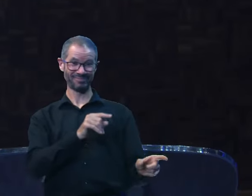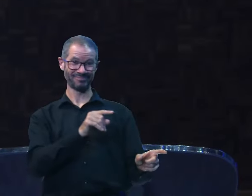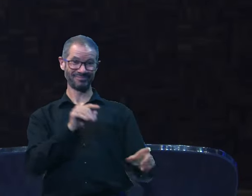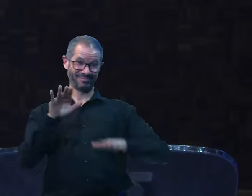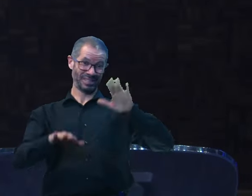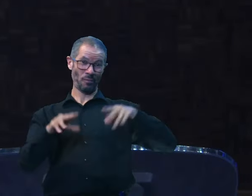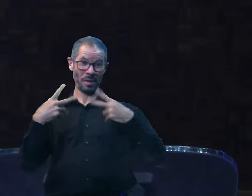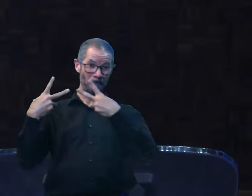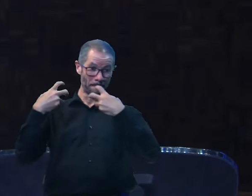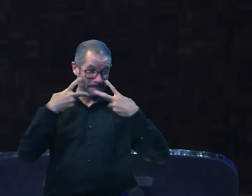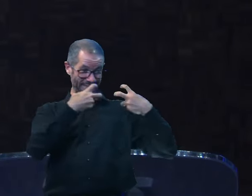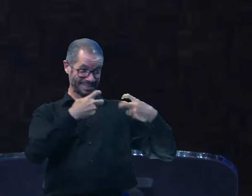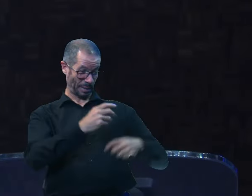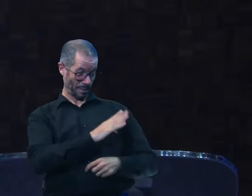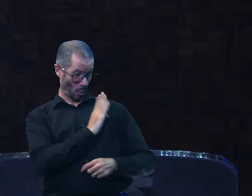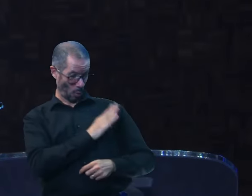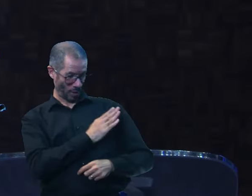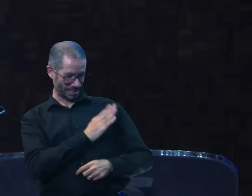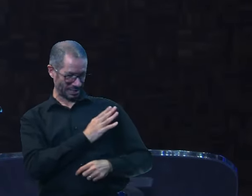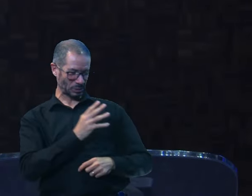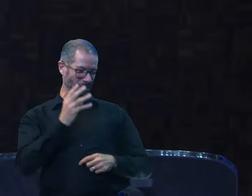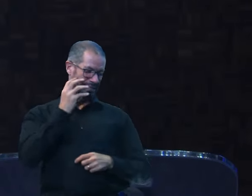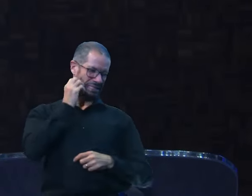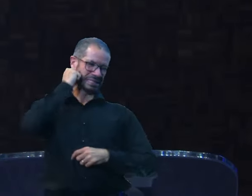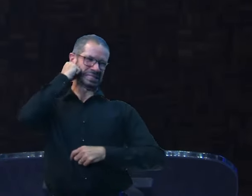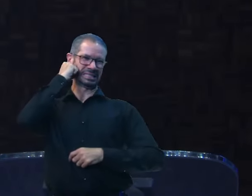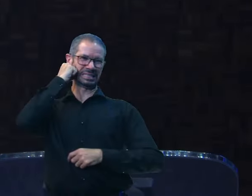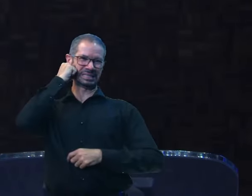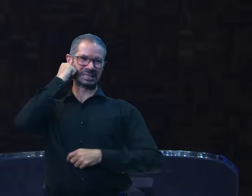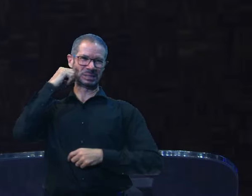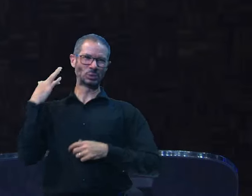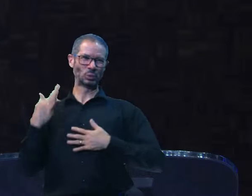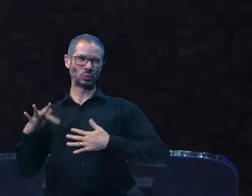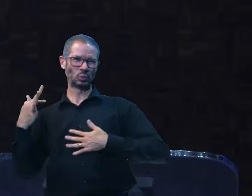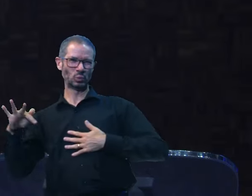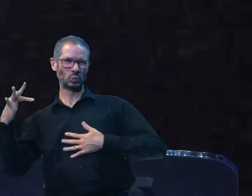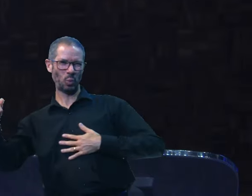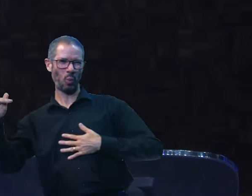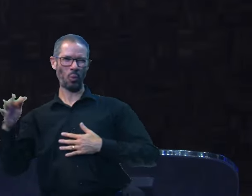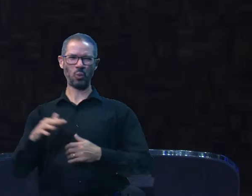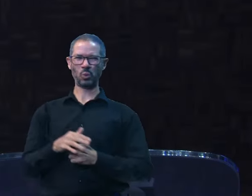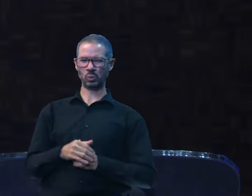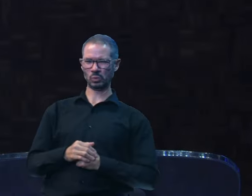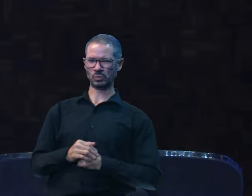Talvez você percebeu que o teu coração está amargurado, doído, dolorido.